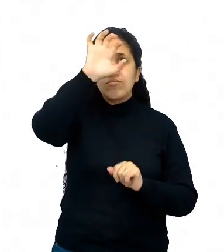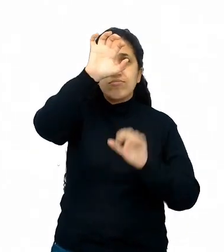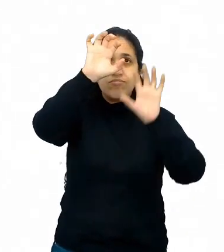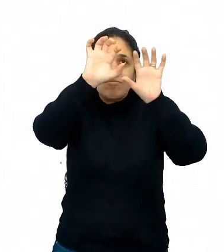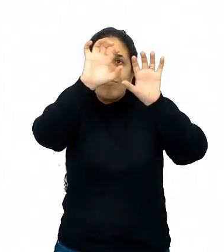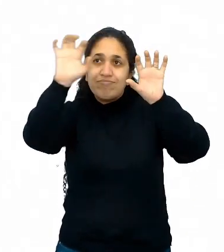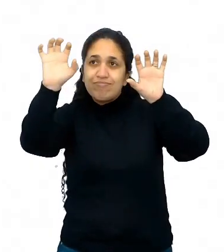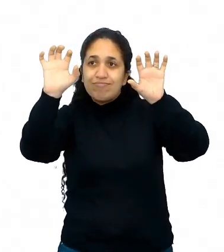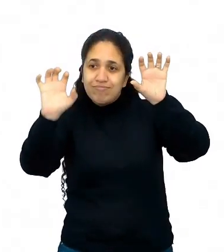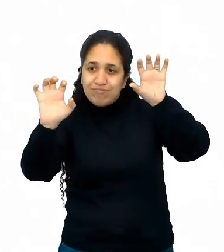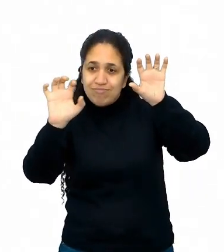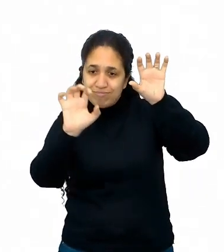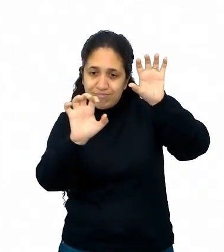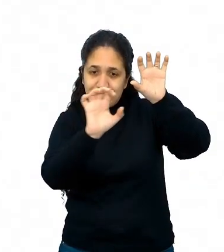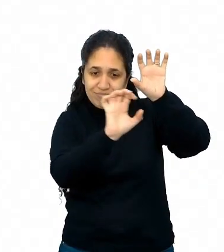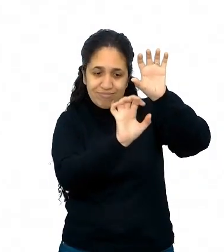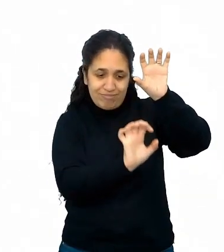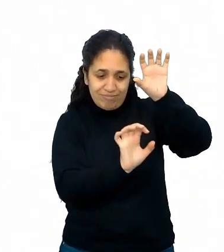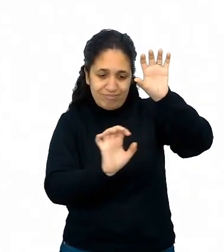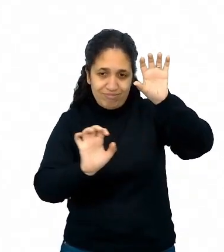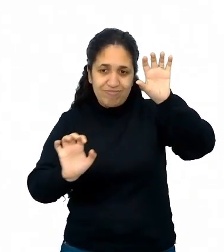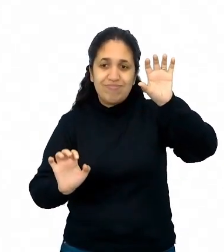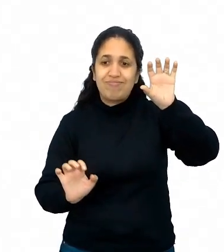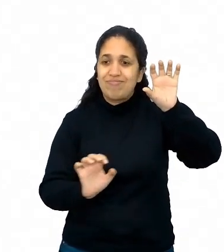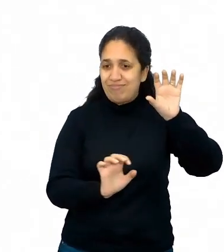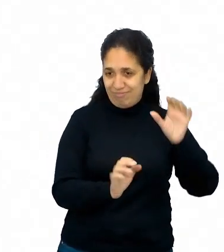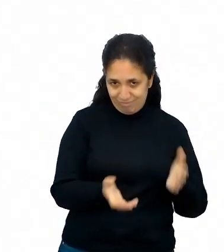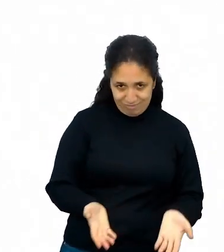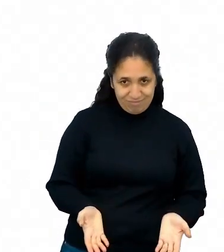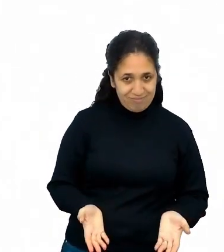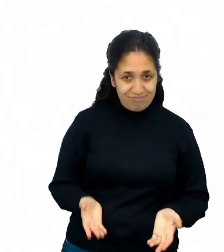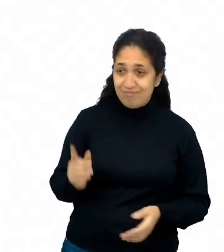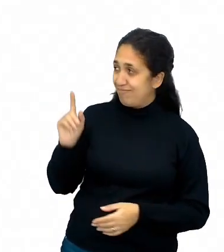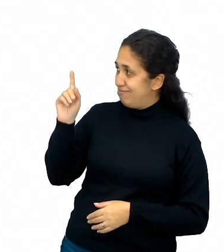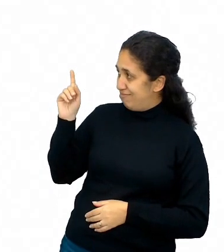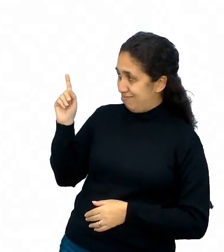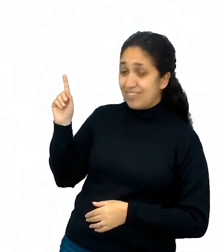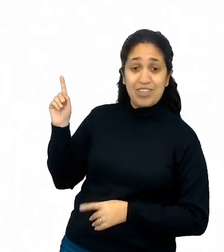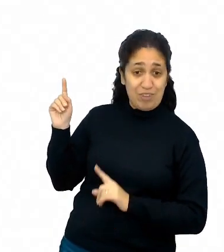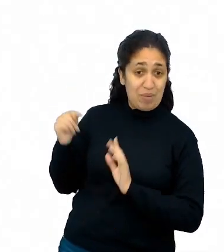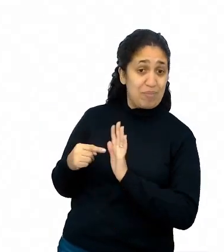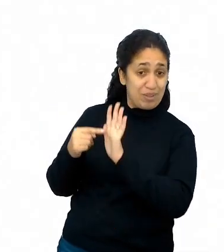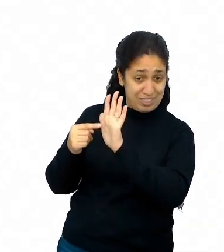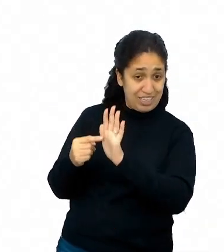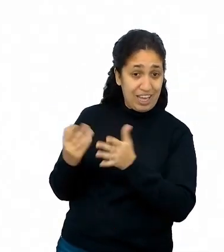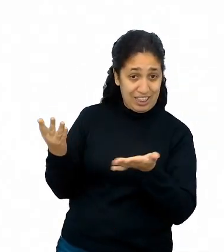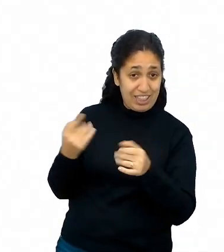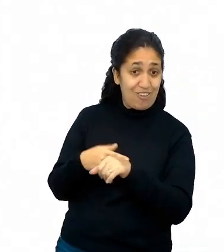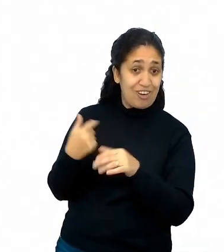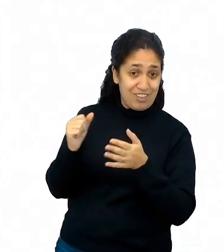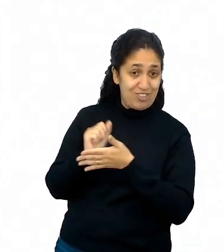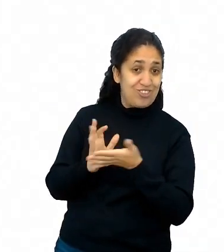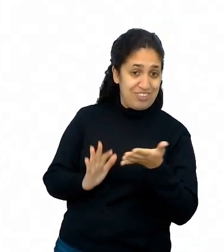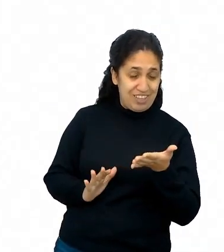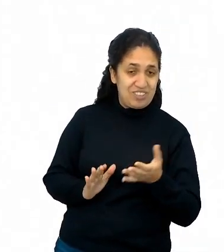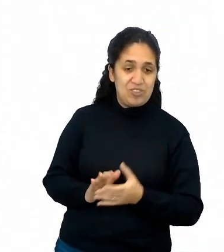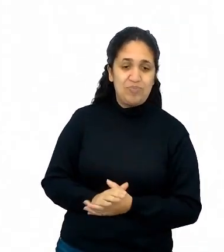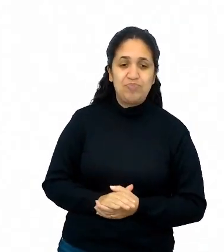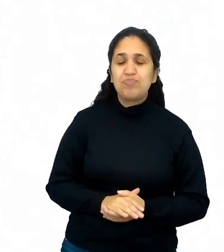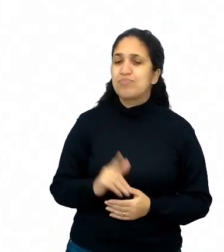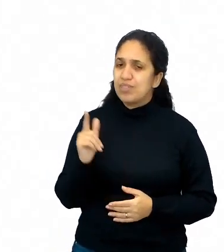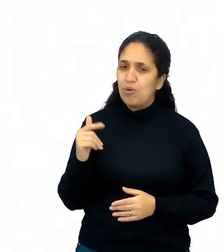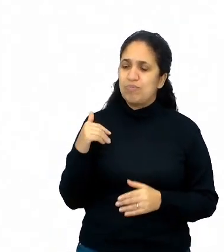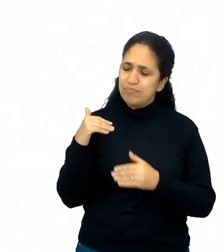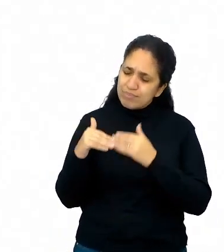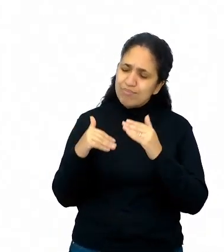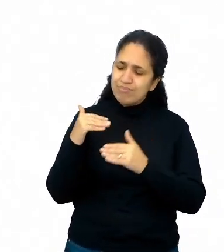que é o que a gente vai mostrar na atividade. Então, tem as